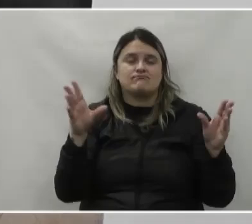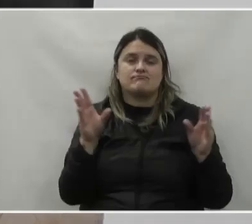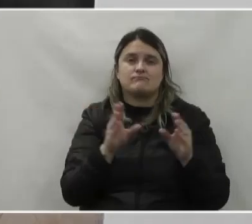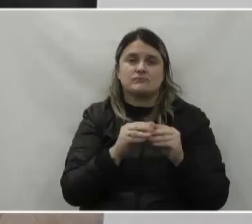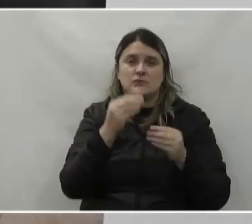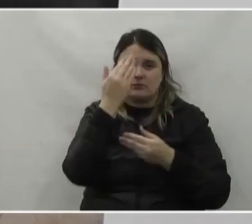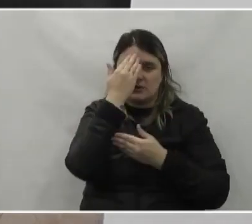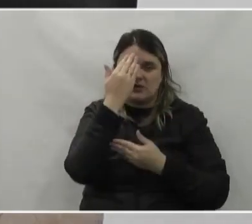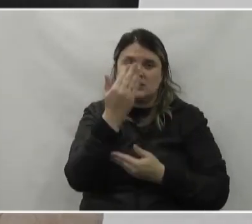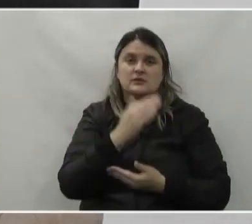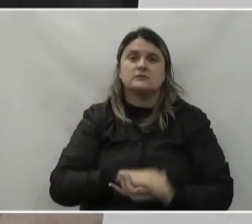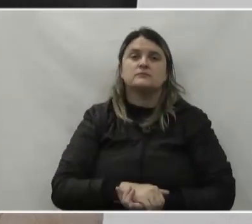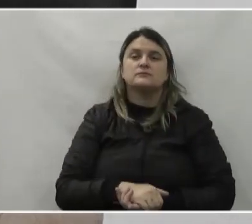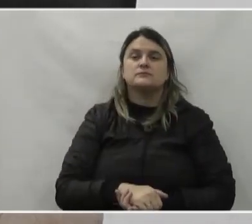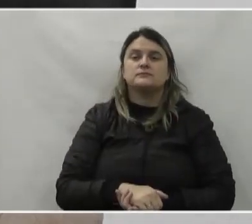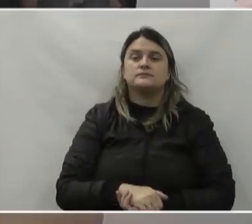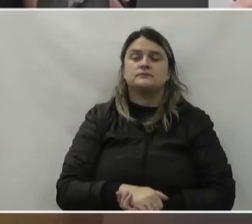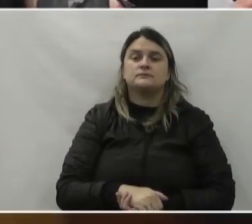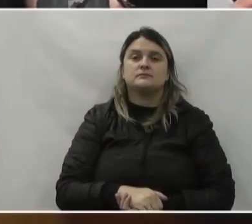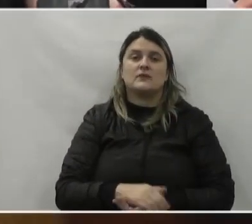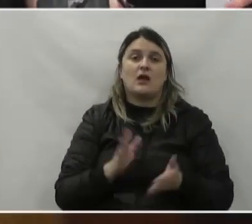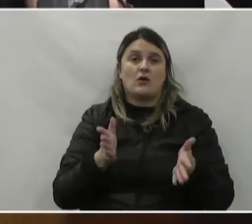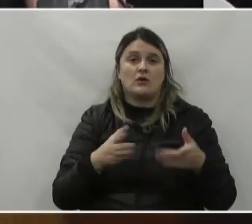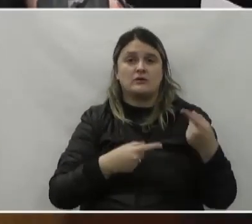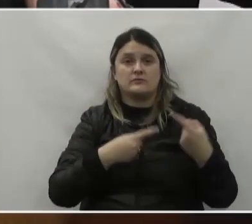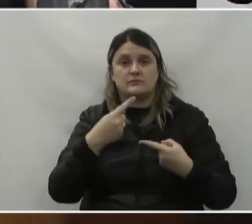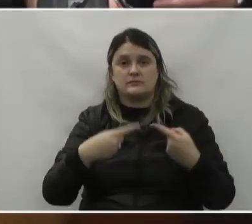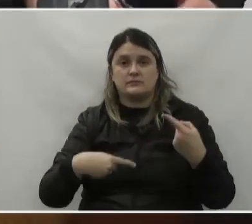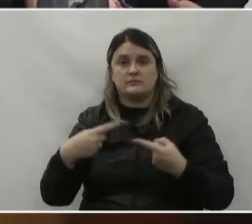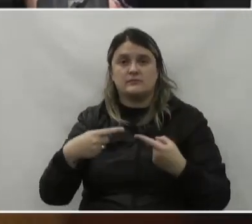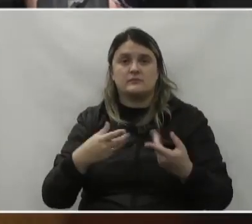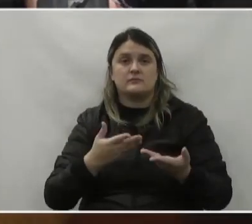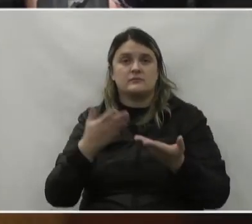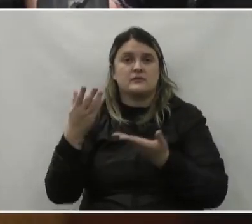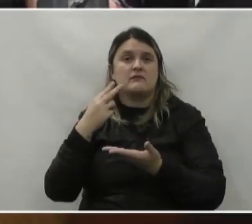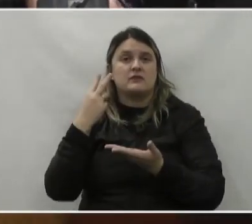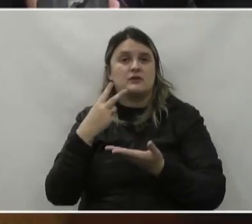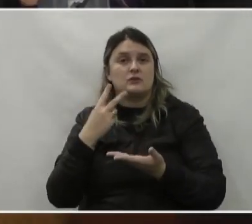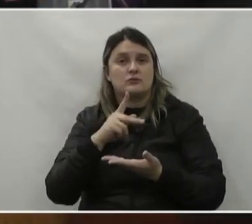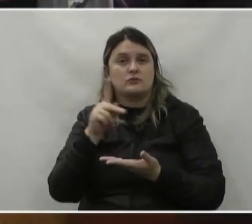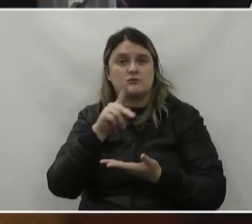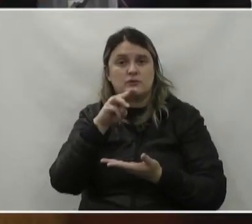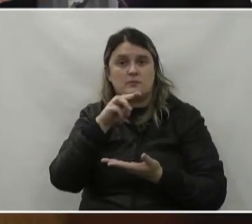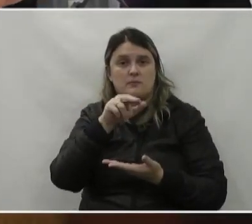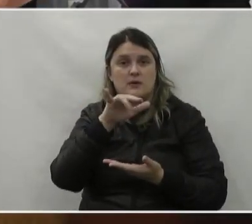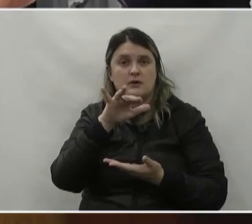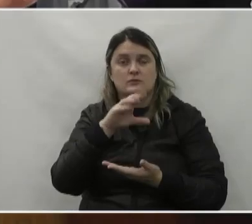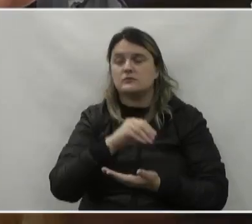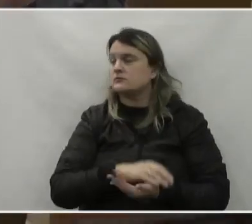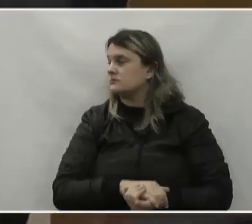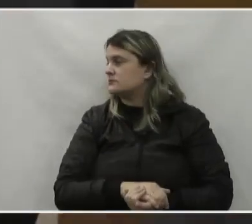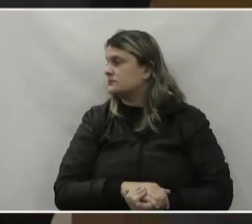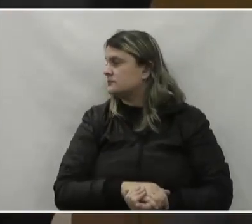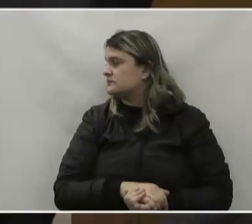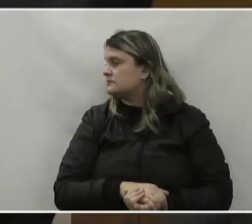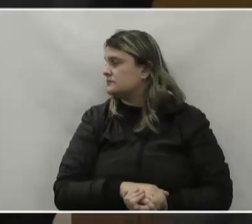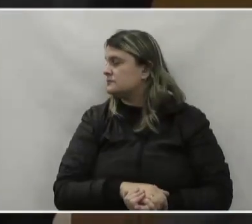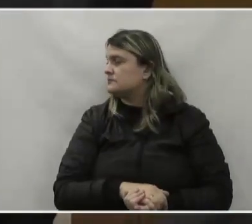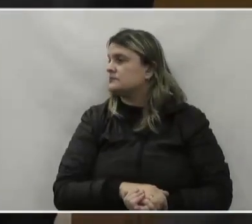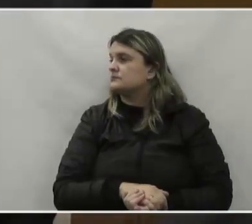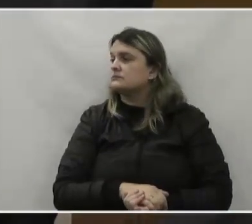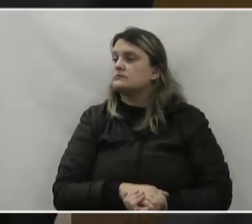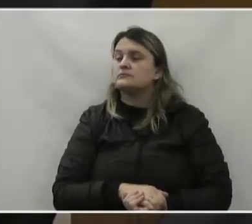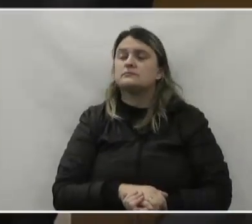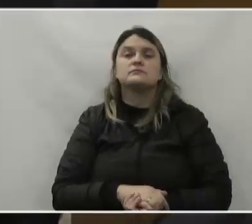hoje. Obrigado, presidente. Tem discussão? Com a palavra, vereador professor Márcio Dzic. Caros